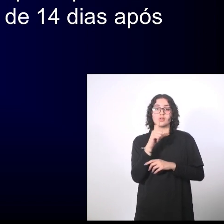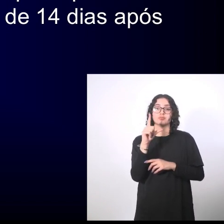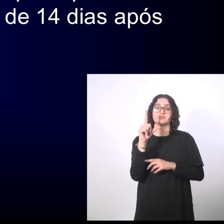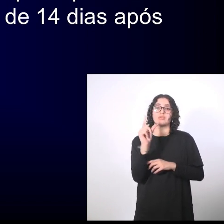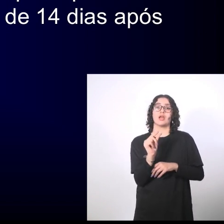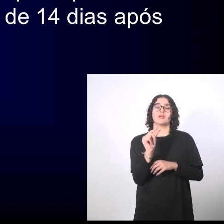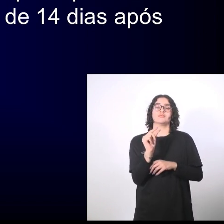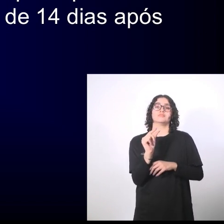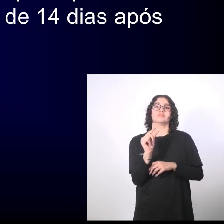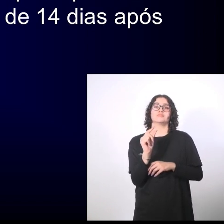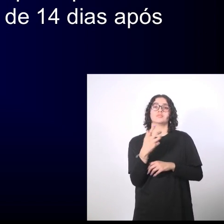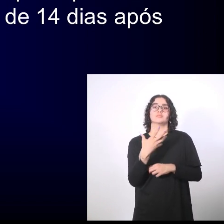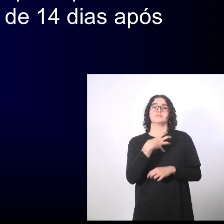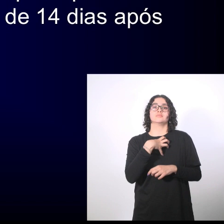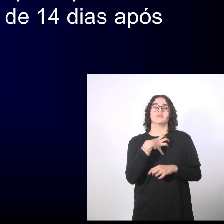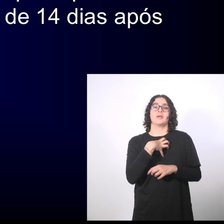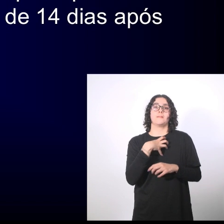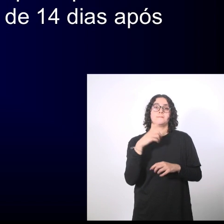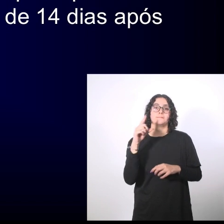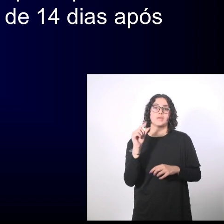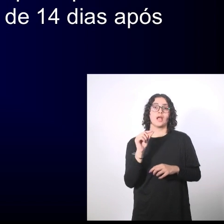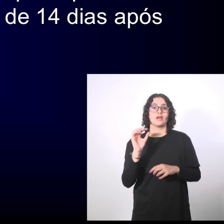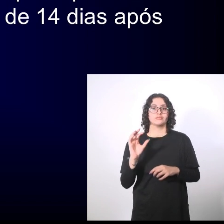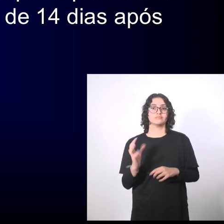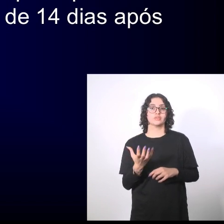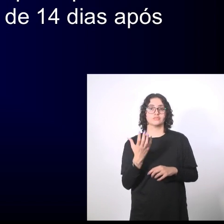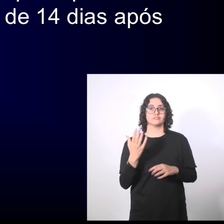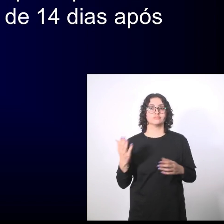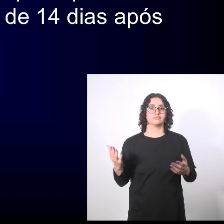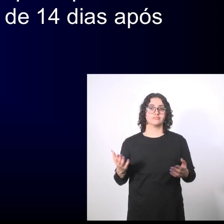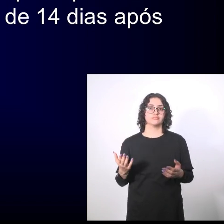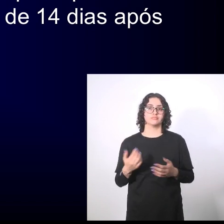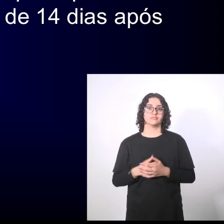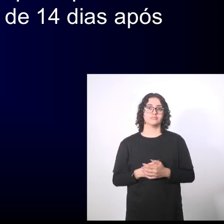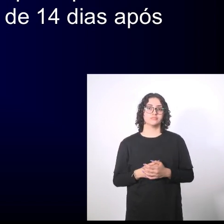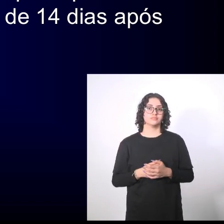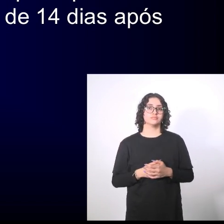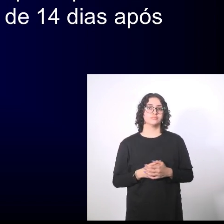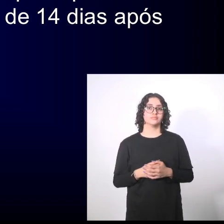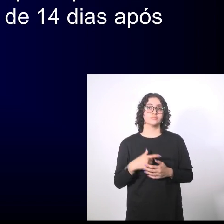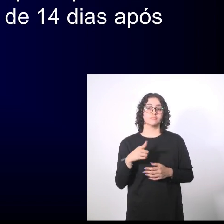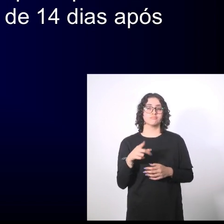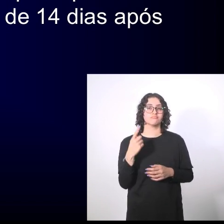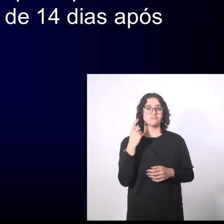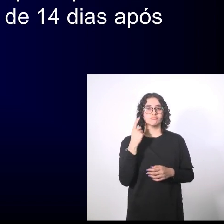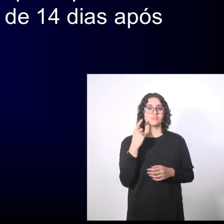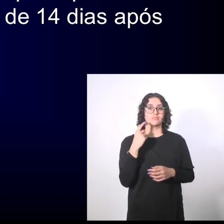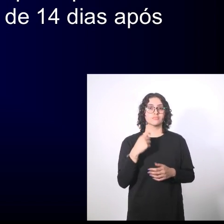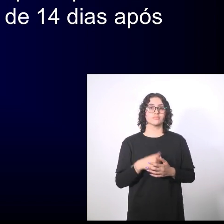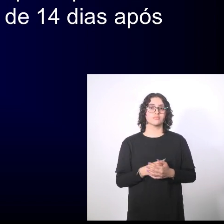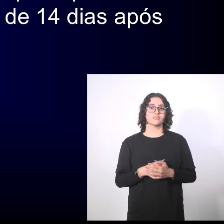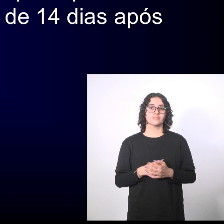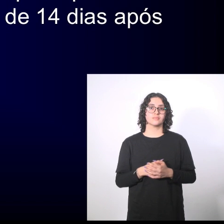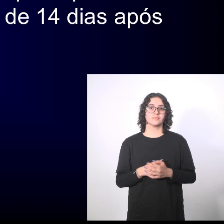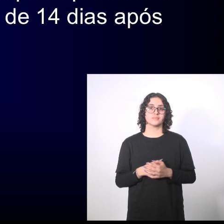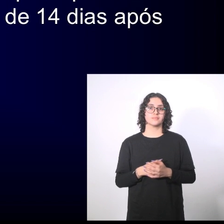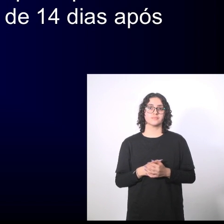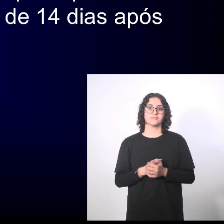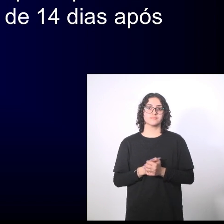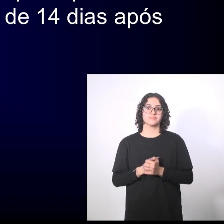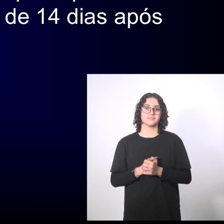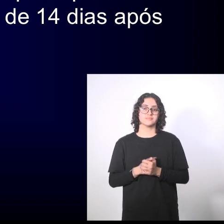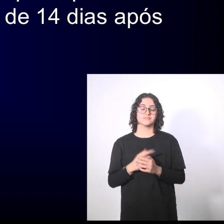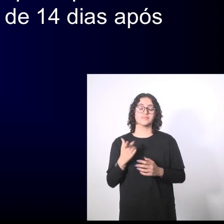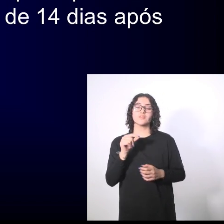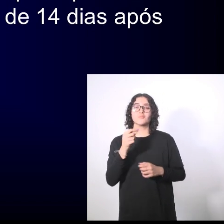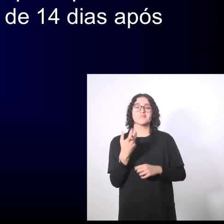a intensidade dos sintomas. A mesma coisa ocorre aqui. E o racional disso parece difícil entender, né? Como é que você, dando uma vacina para um indivíduo que já